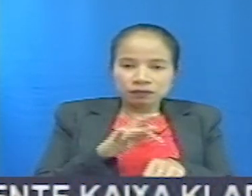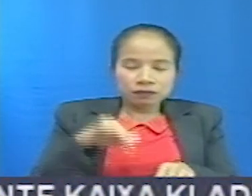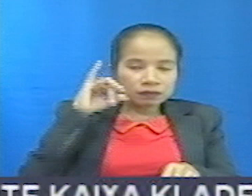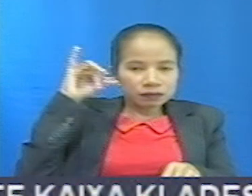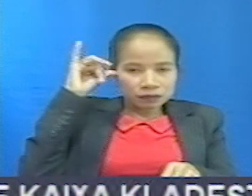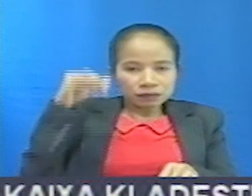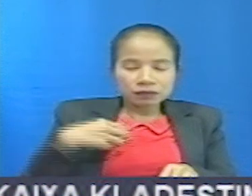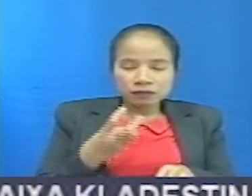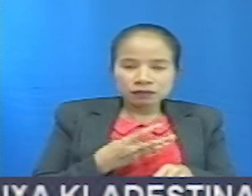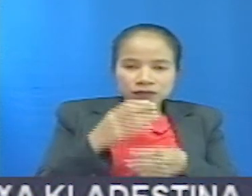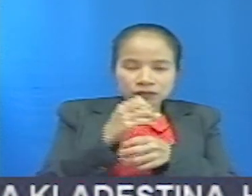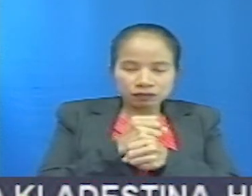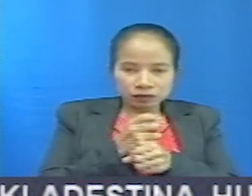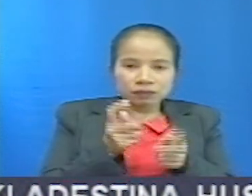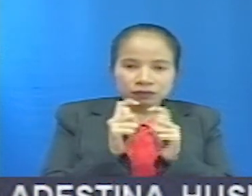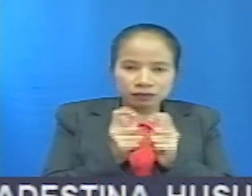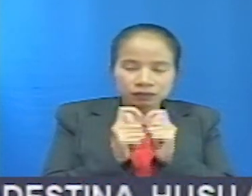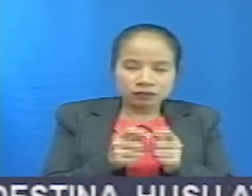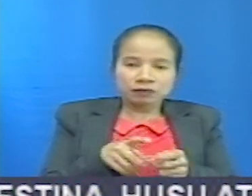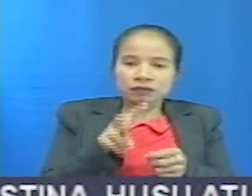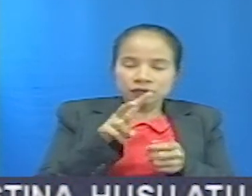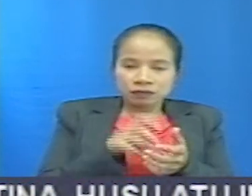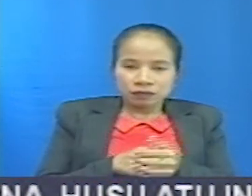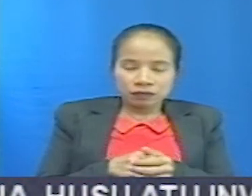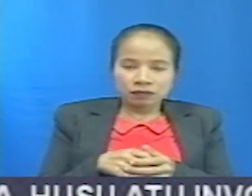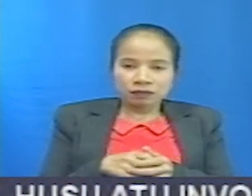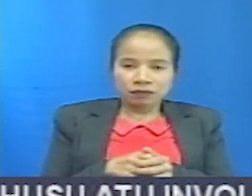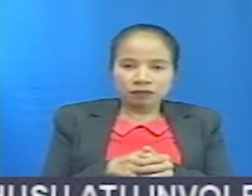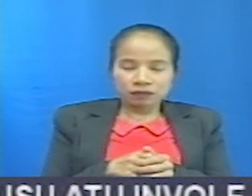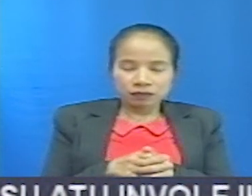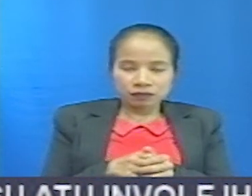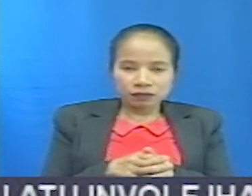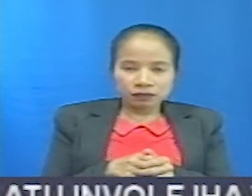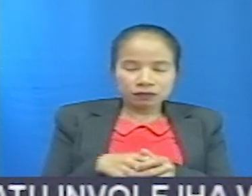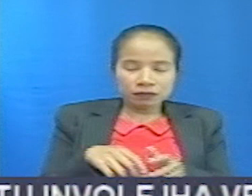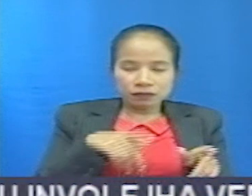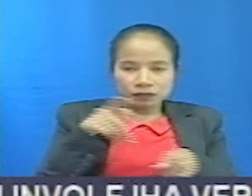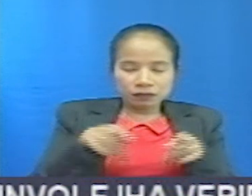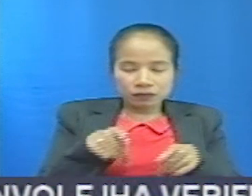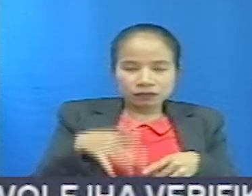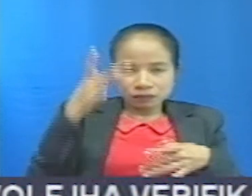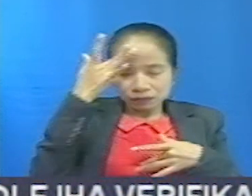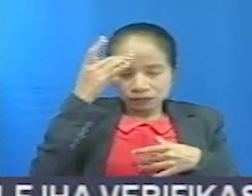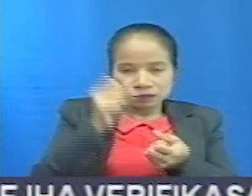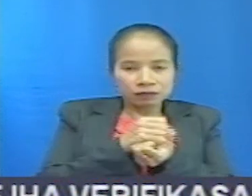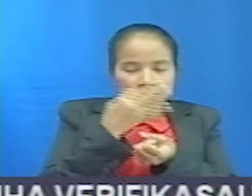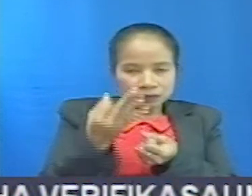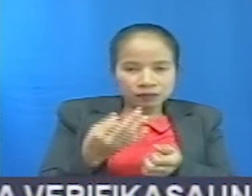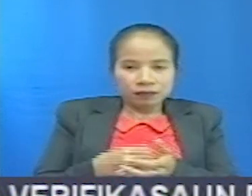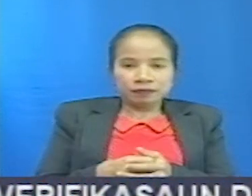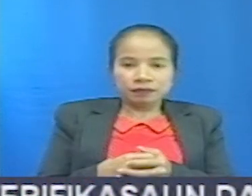kami foti sampel rua ni mema paciente ni kontak direct ho pasien positif fatumia, antau ami di sini ho sik mai foti